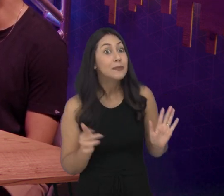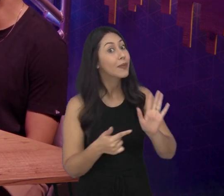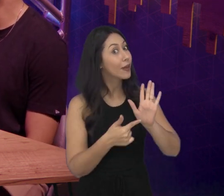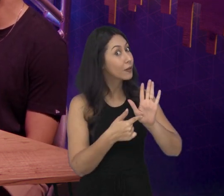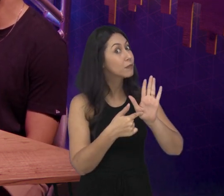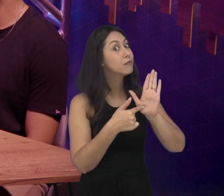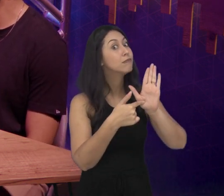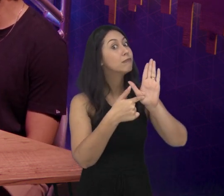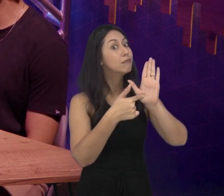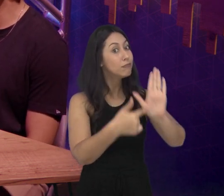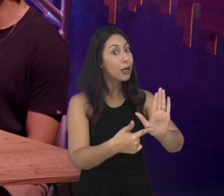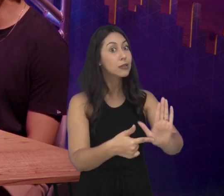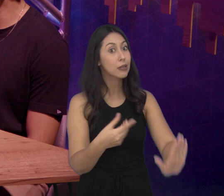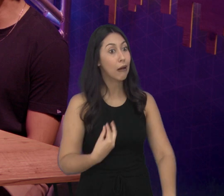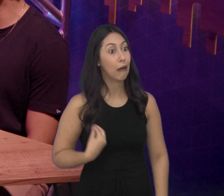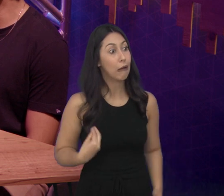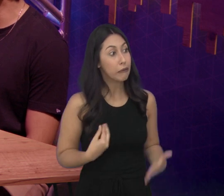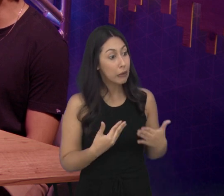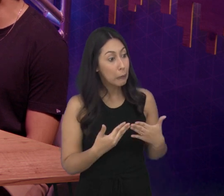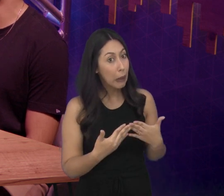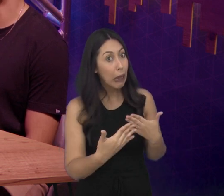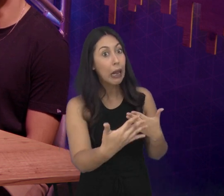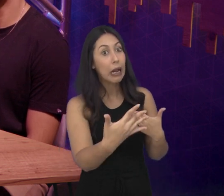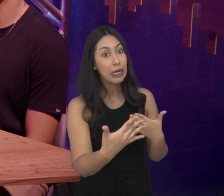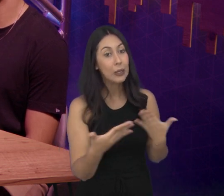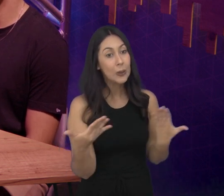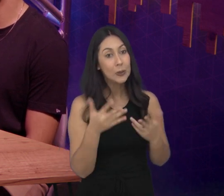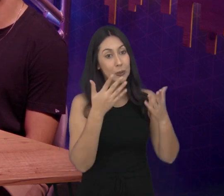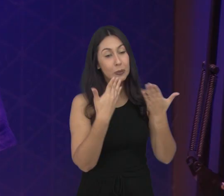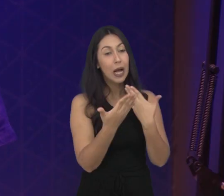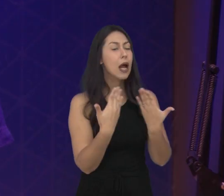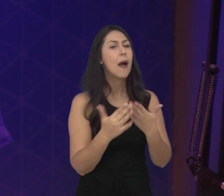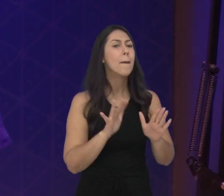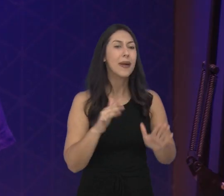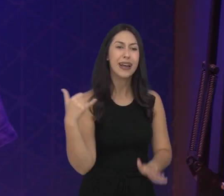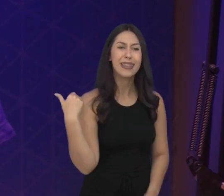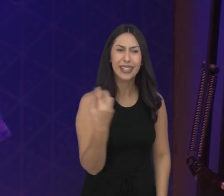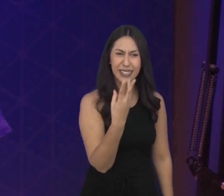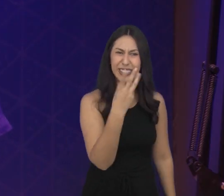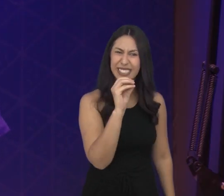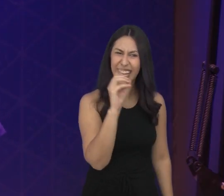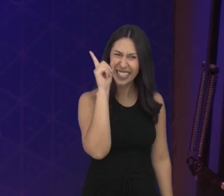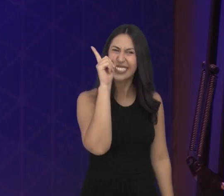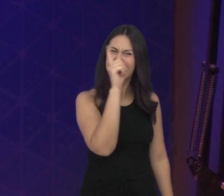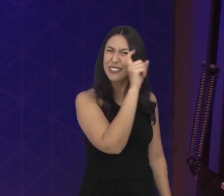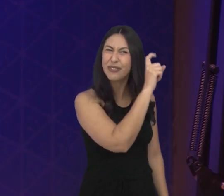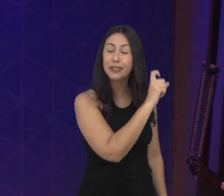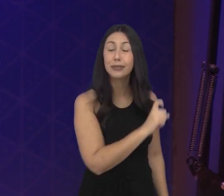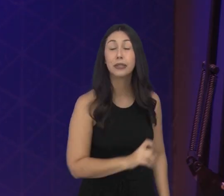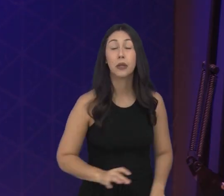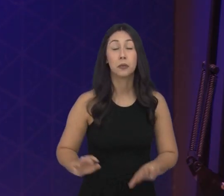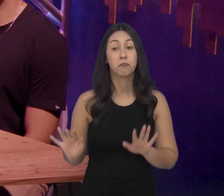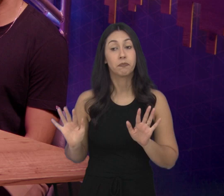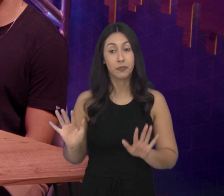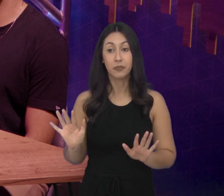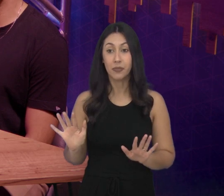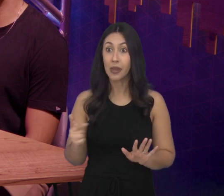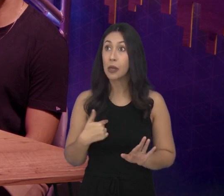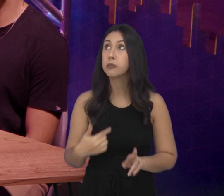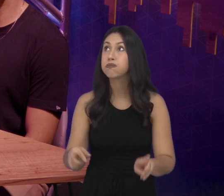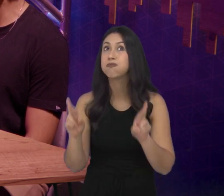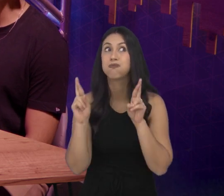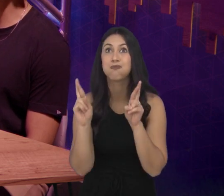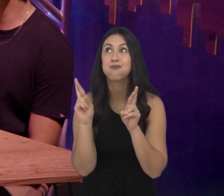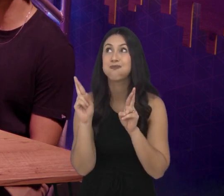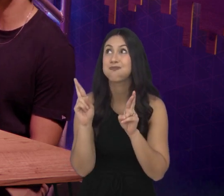isso revela muito, né, do que a gente vai conversar hoje. E doeu, Samuel, fazer 30 anos? Não, né? Cara, foi